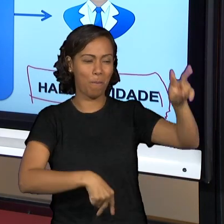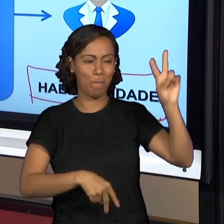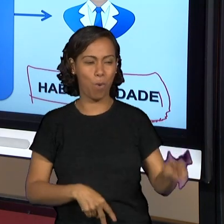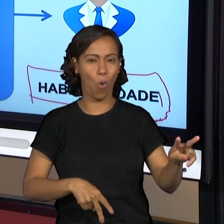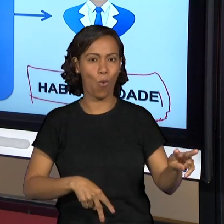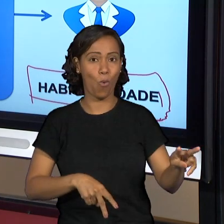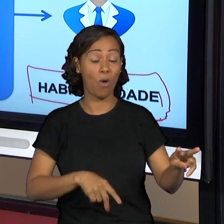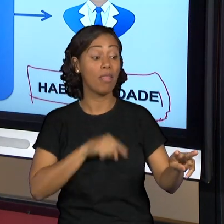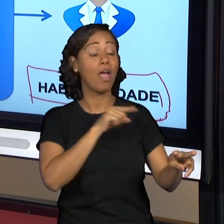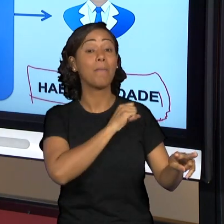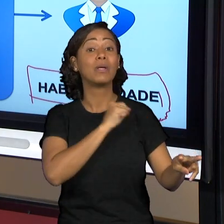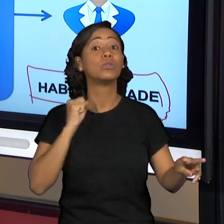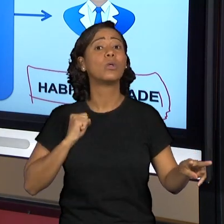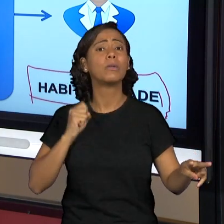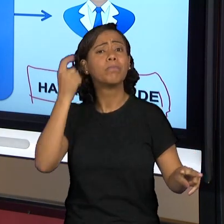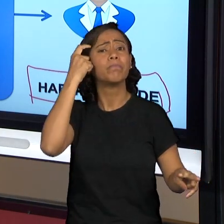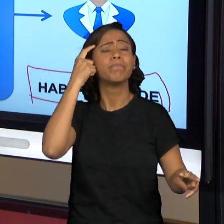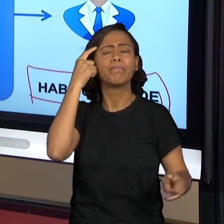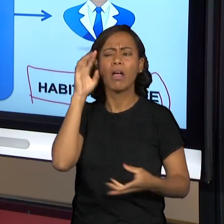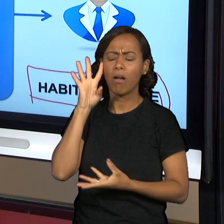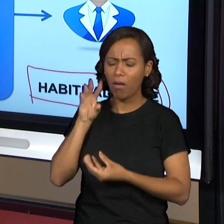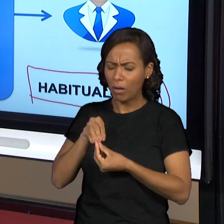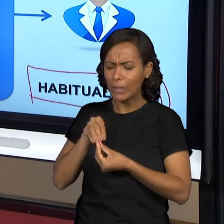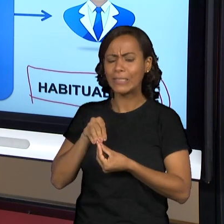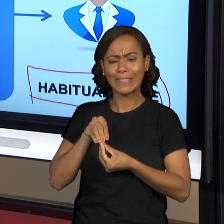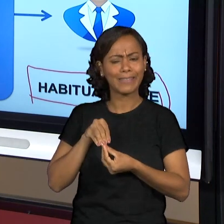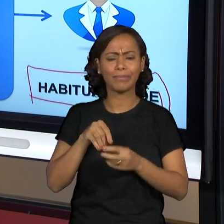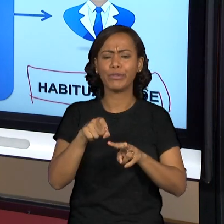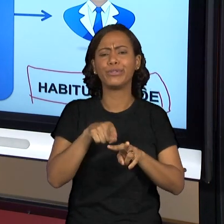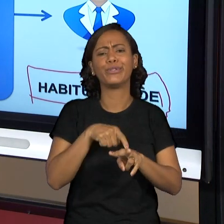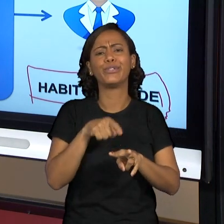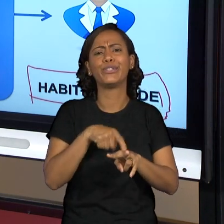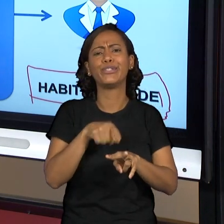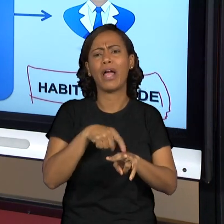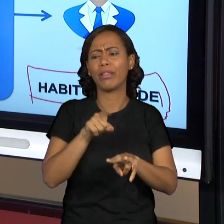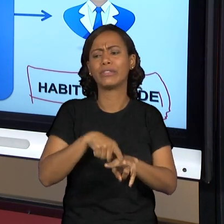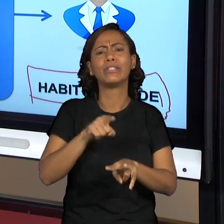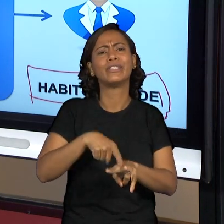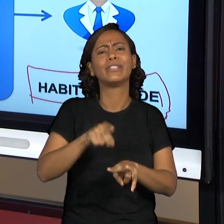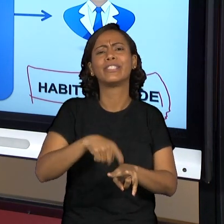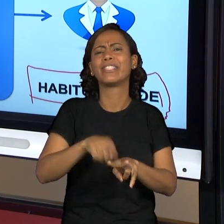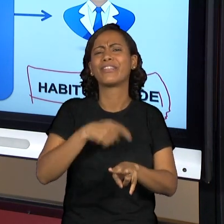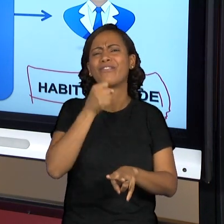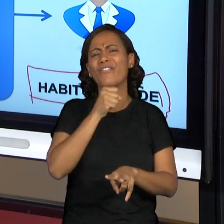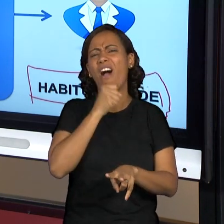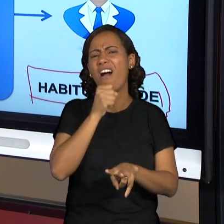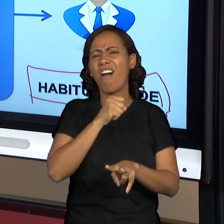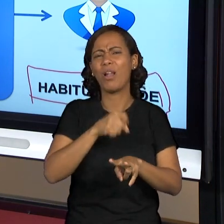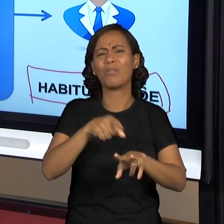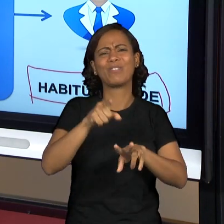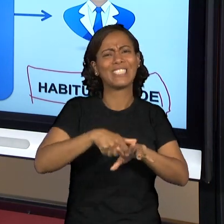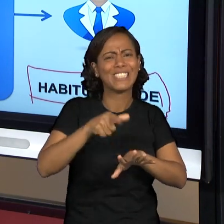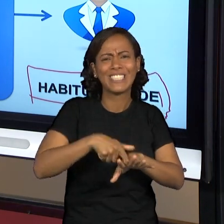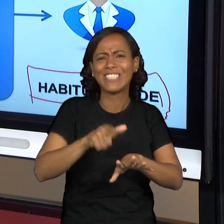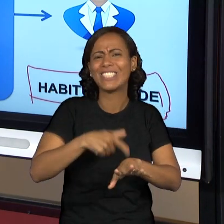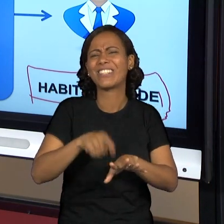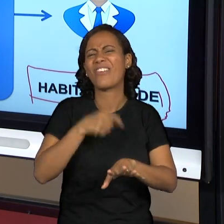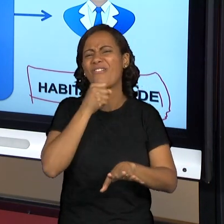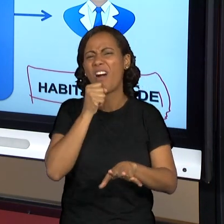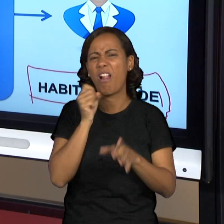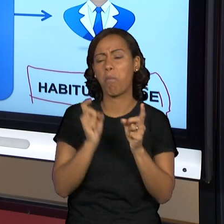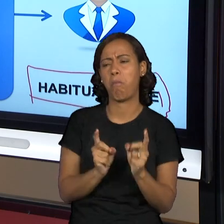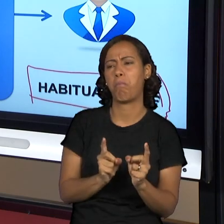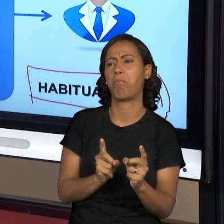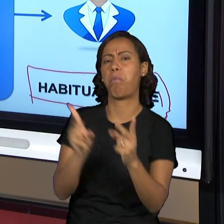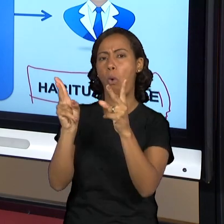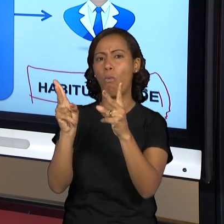desse escorregão, ela pensou que o problema havia sido o chinelo que ela tinha. Então ela pegou esse chinelo e fez a venda desse